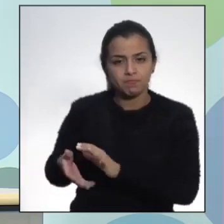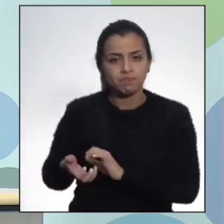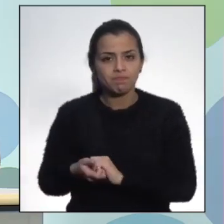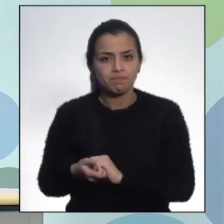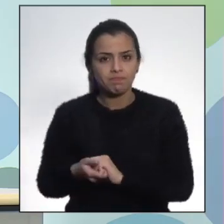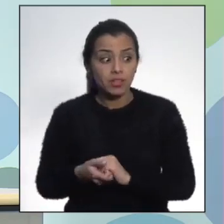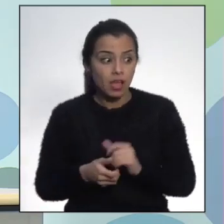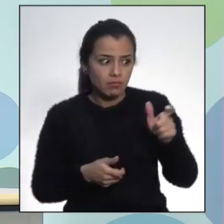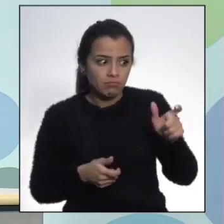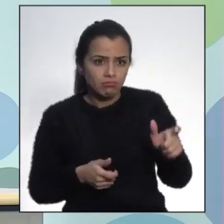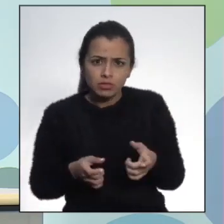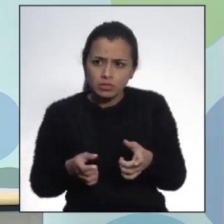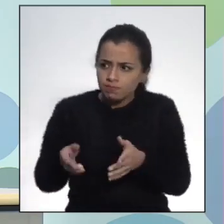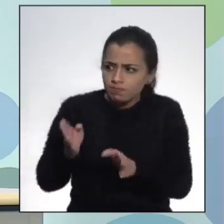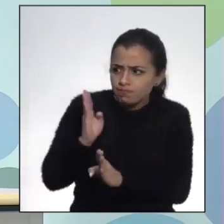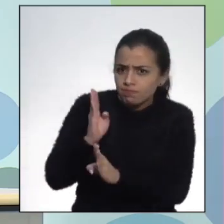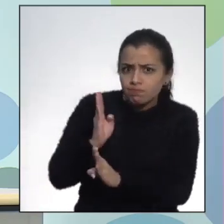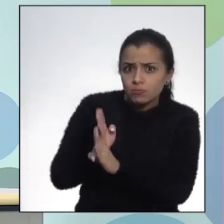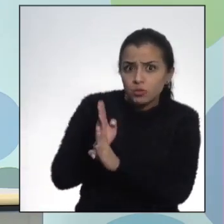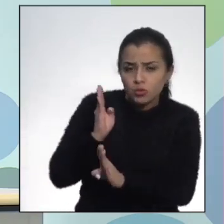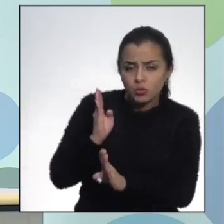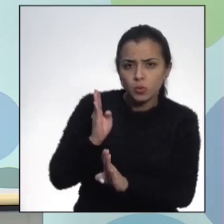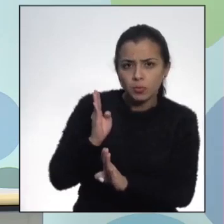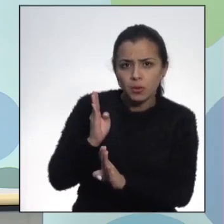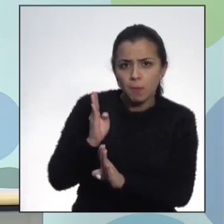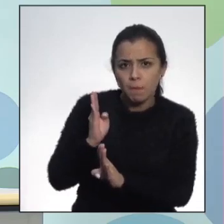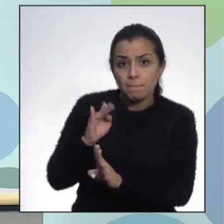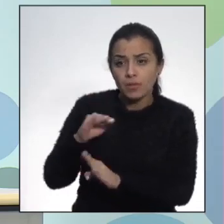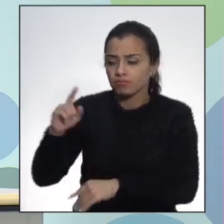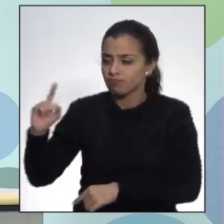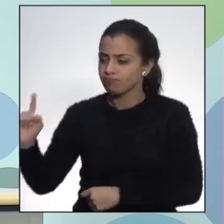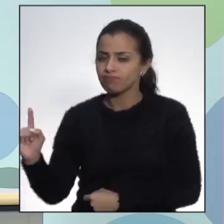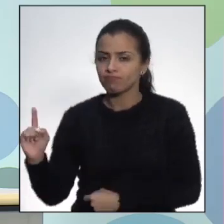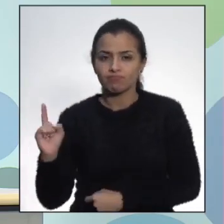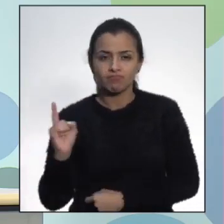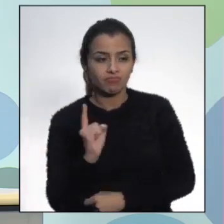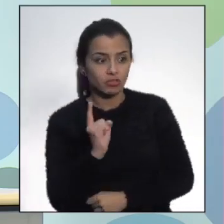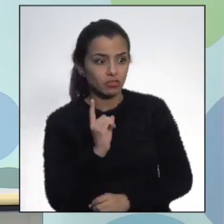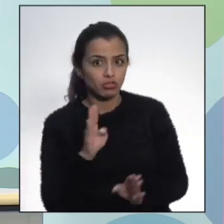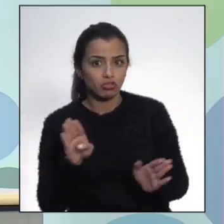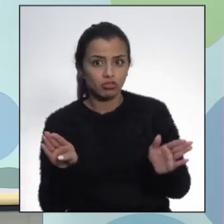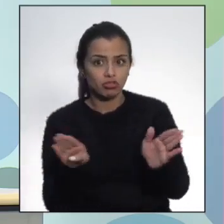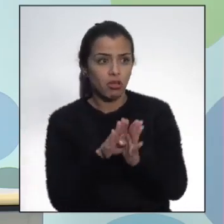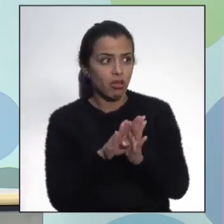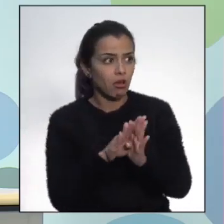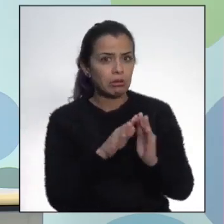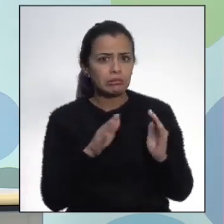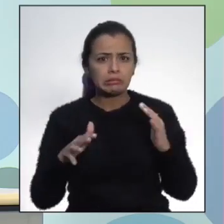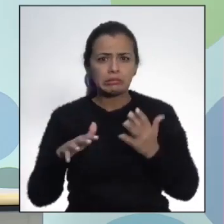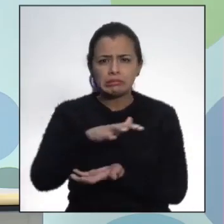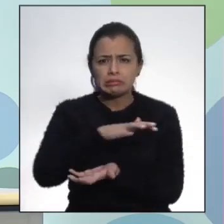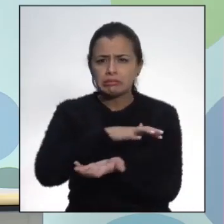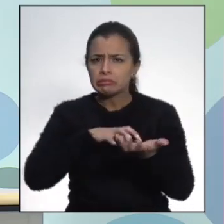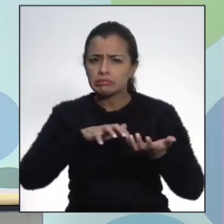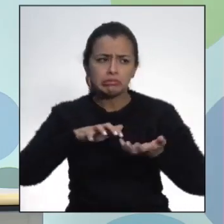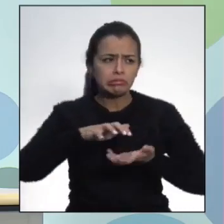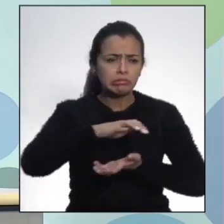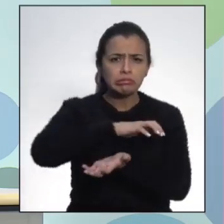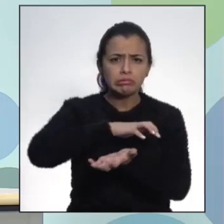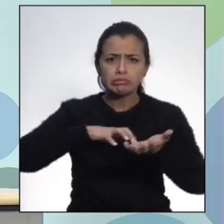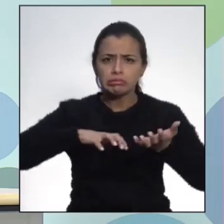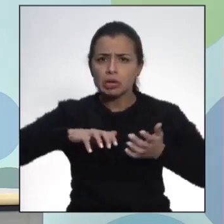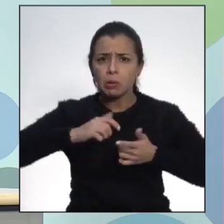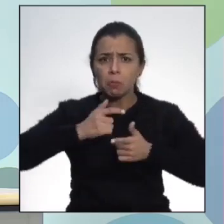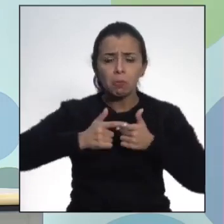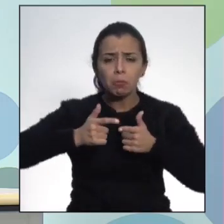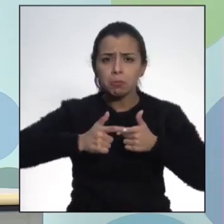Descobrindo isso, quando essa outra esposa chega, acontece as diversas aventuras, confusões, né, os diversos problemas, né,